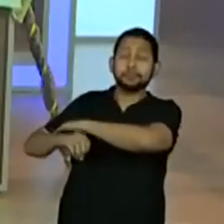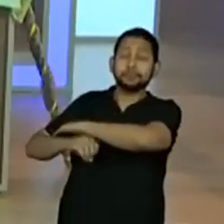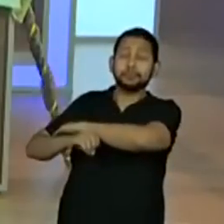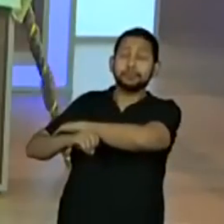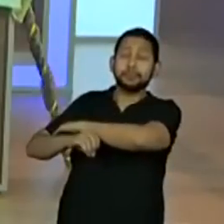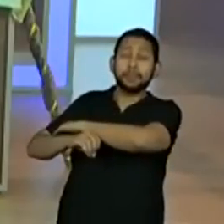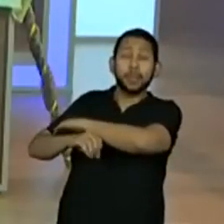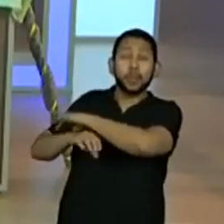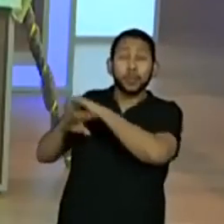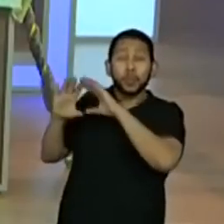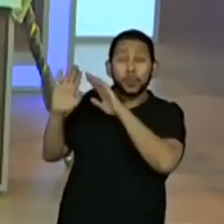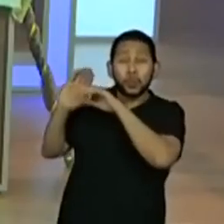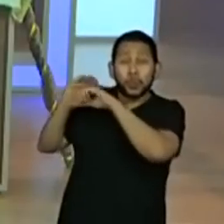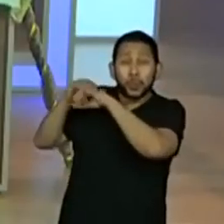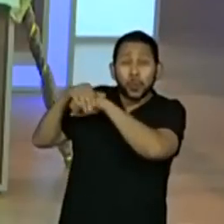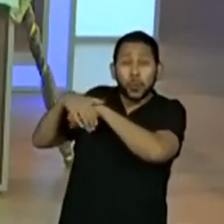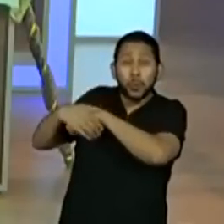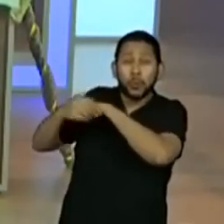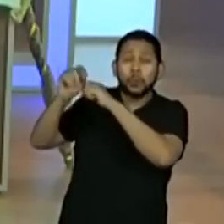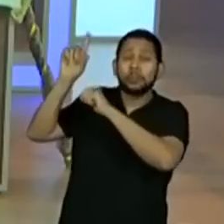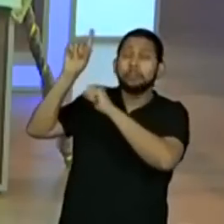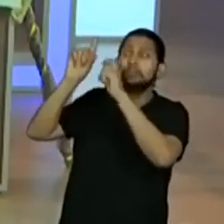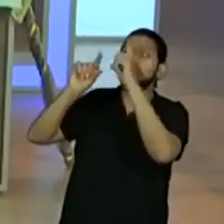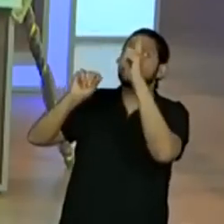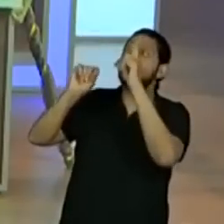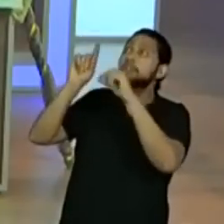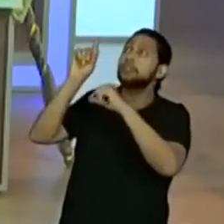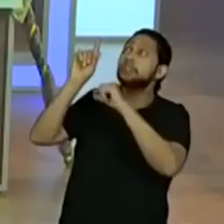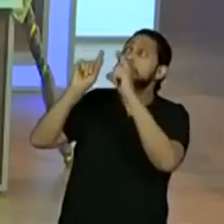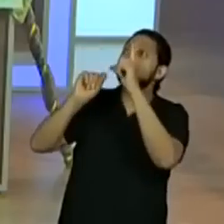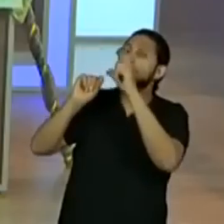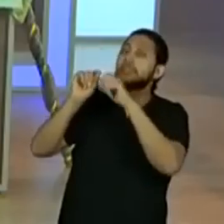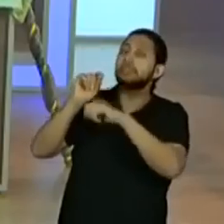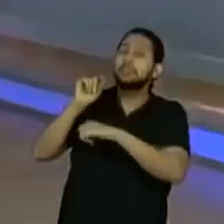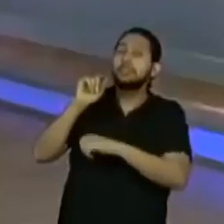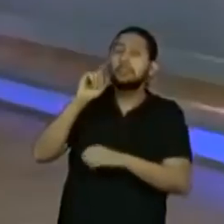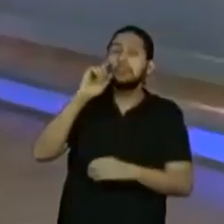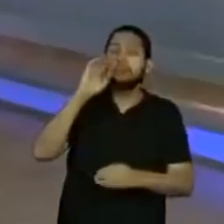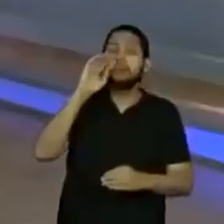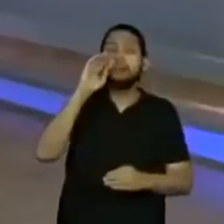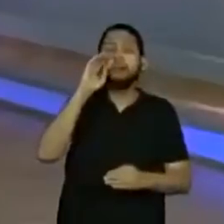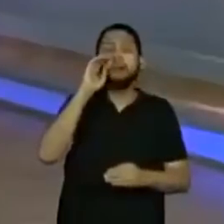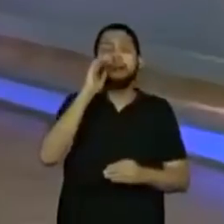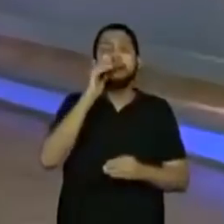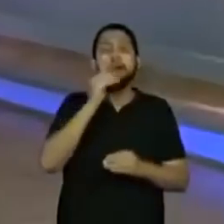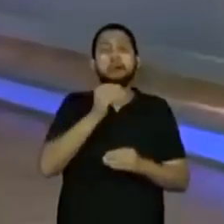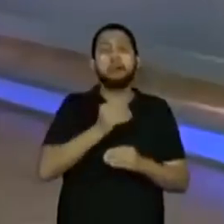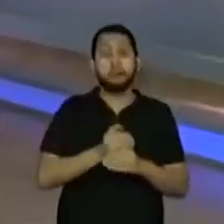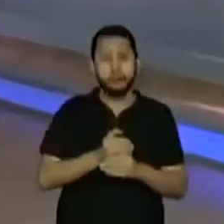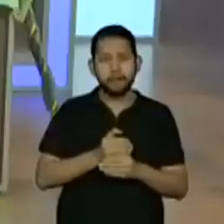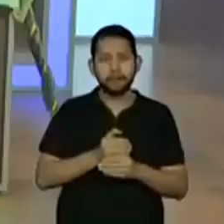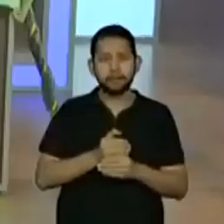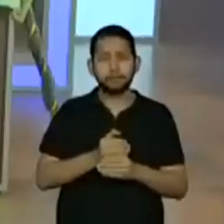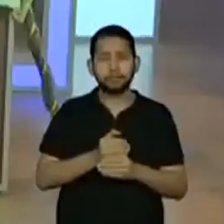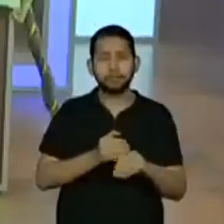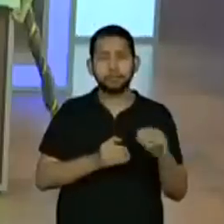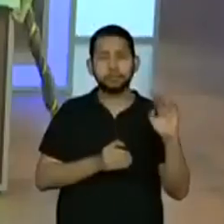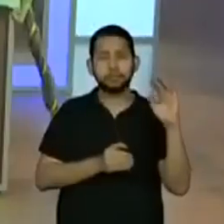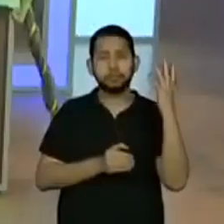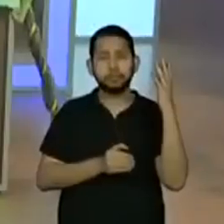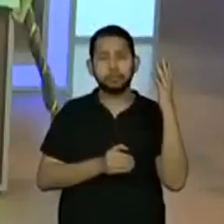mais velho adormeceu. E não viu que sumiu mais uma maçã.